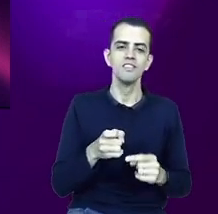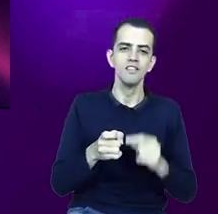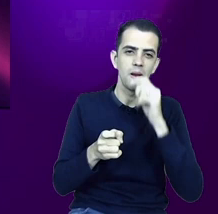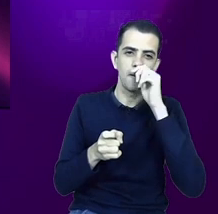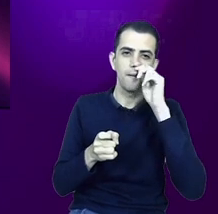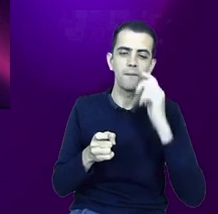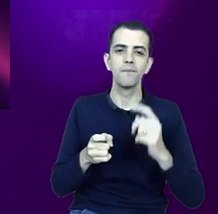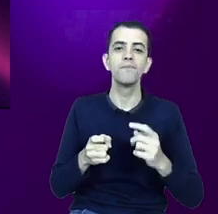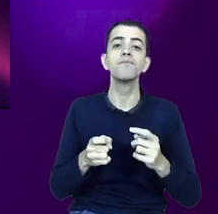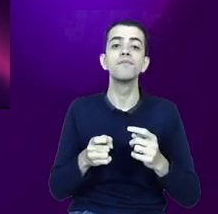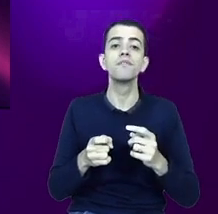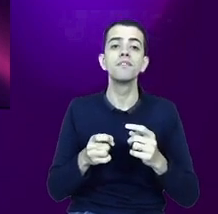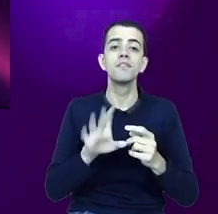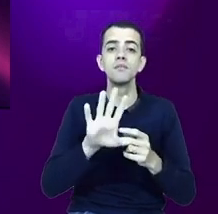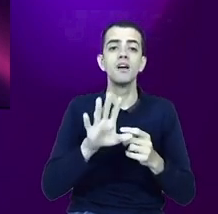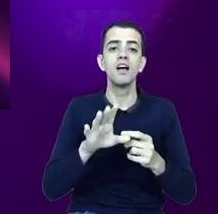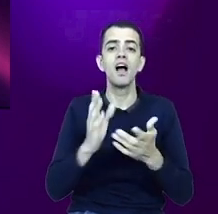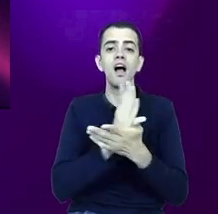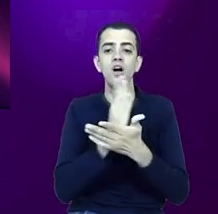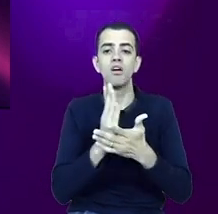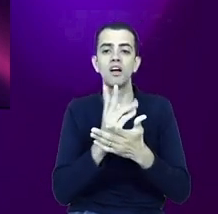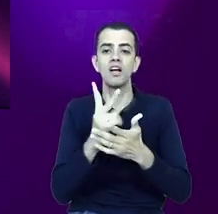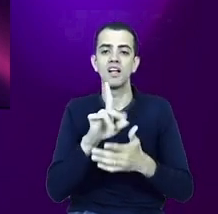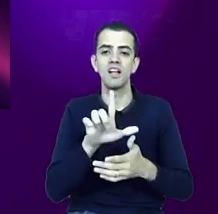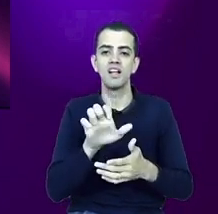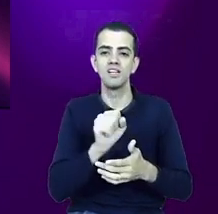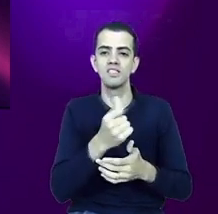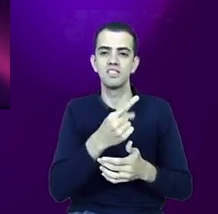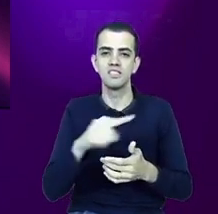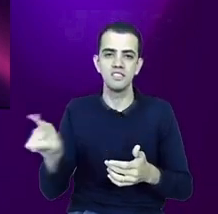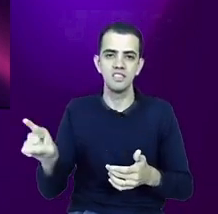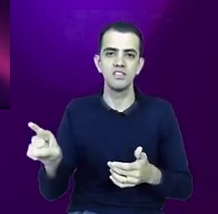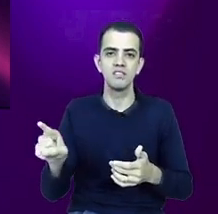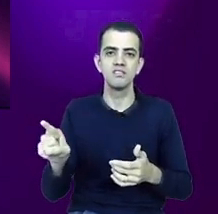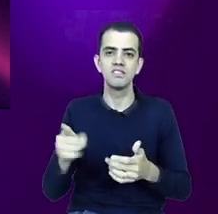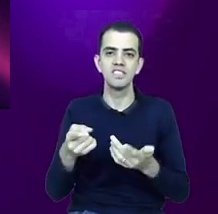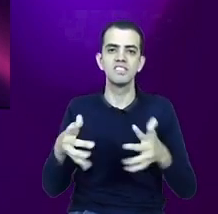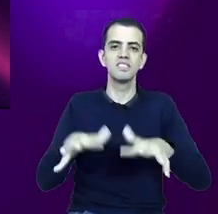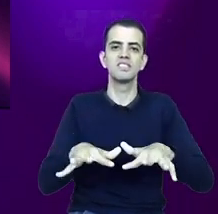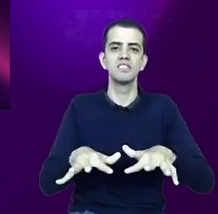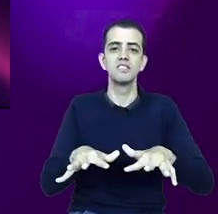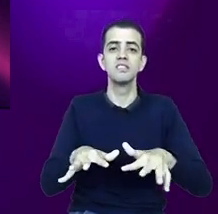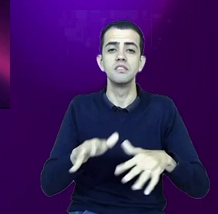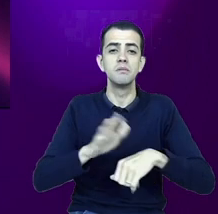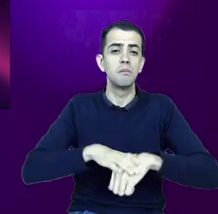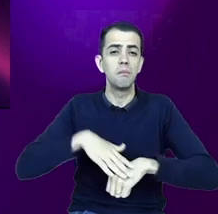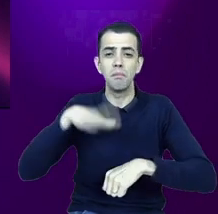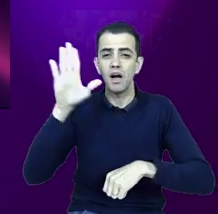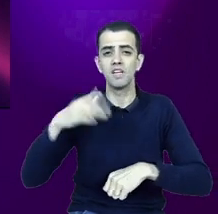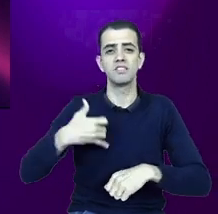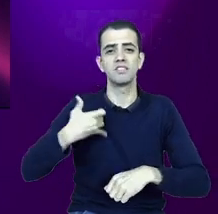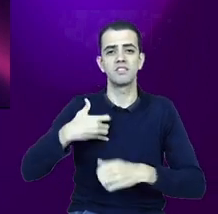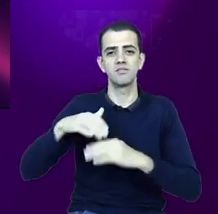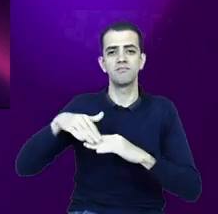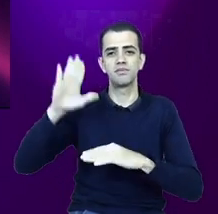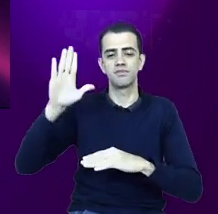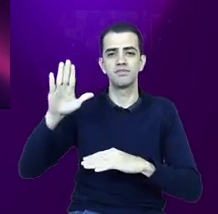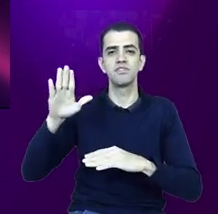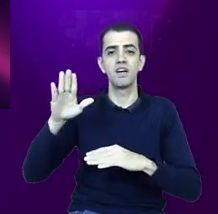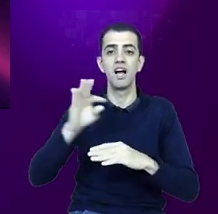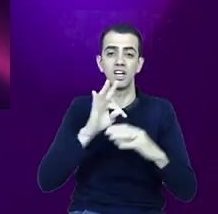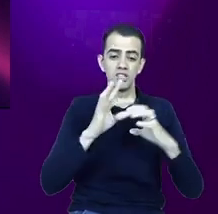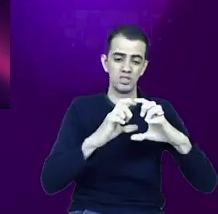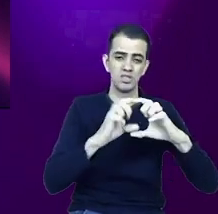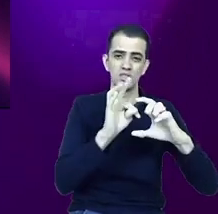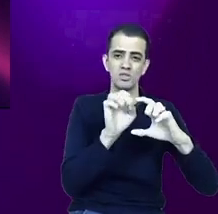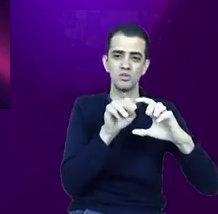para lesões residuais ainda grandes, em pacientes de maior idade, em tumores que atravessam a linha média ou que têm